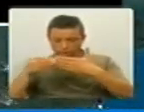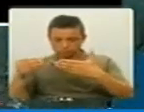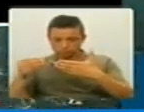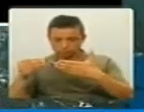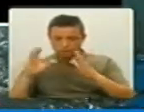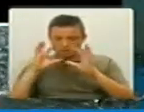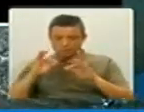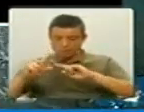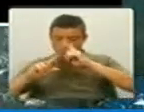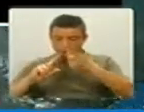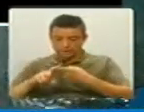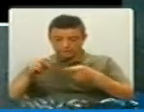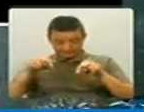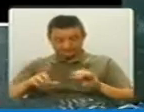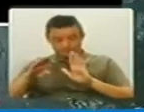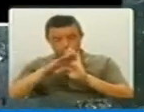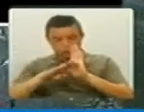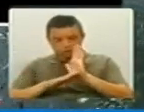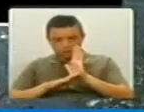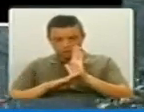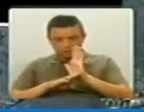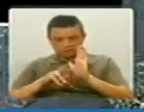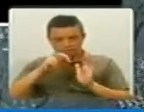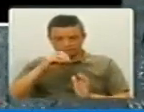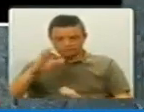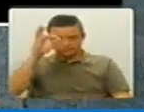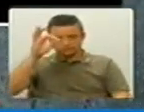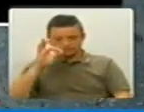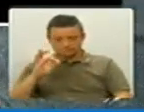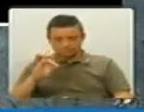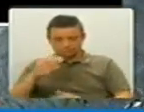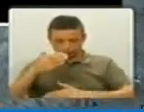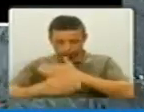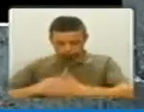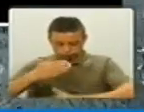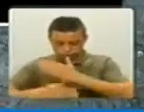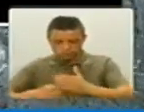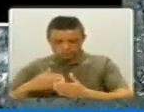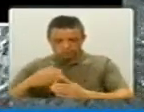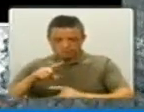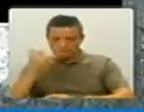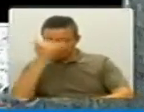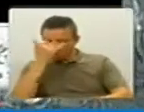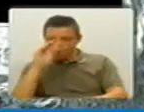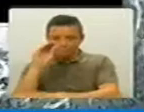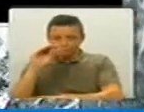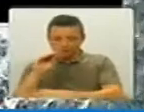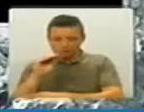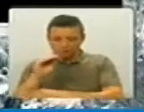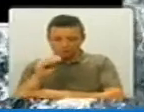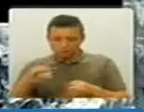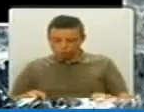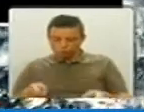que este tipo de software é cerca de 30% mais eficaz a detectar a fraude bancária do que os